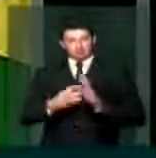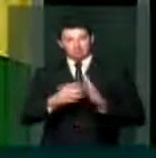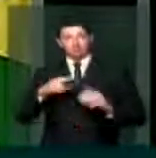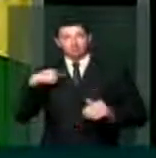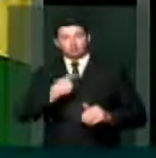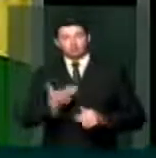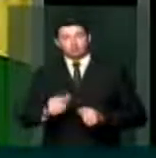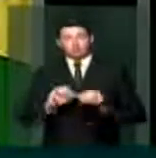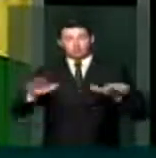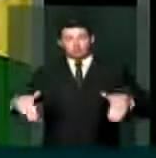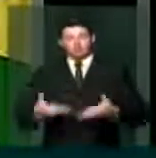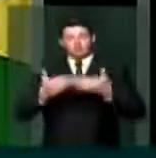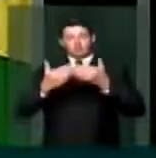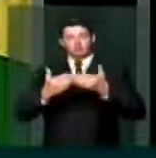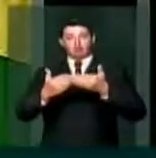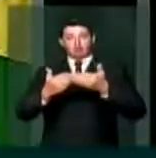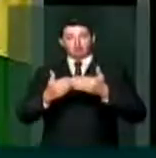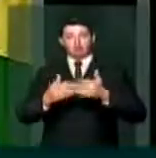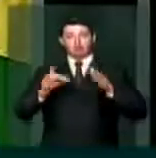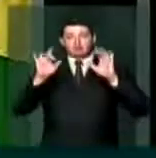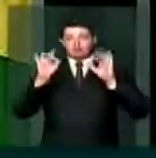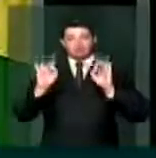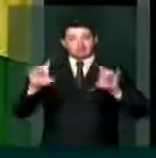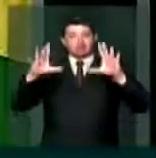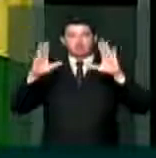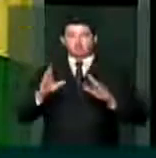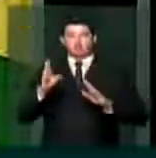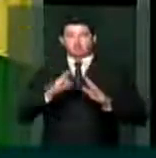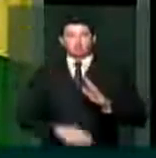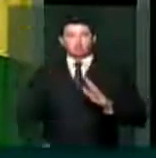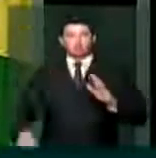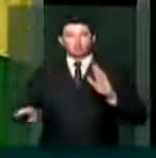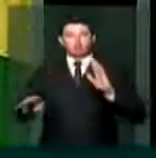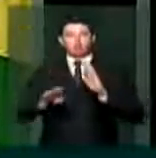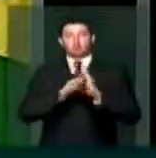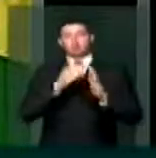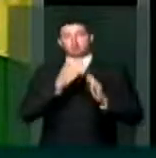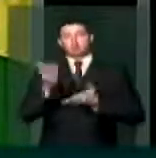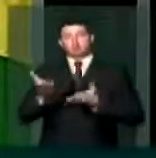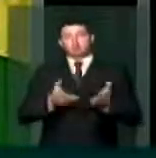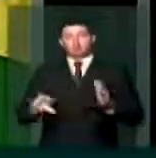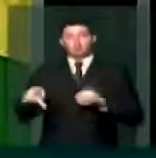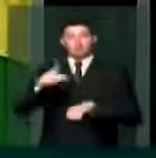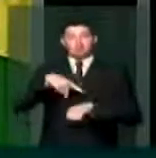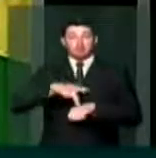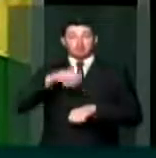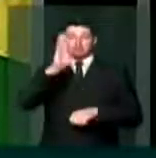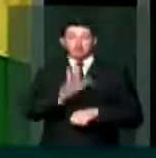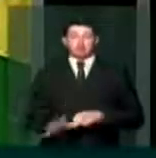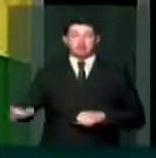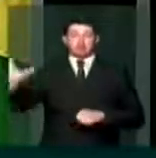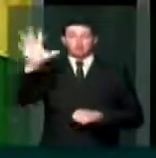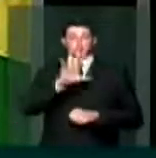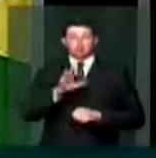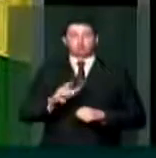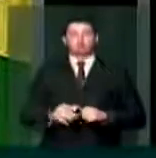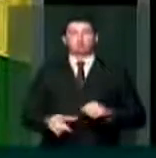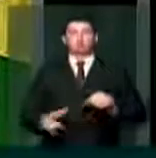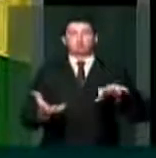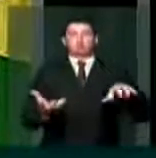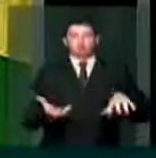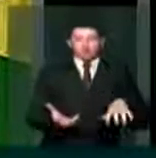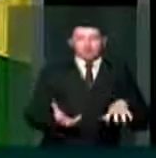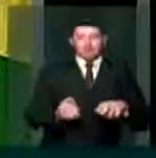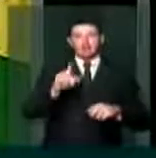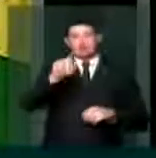nós queremos prestar homenagem toda especial a todos os servidores do meu querido país, aos servidores do Poder